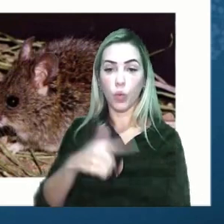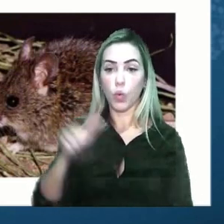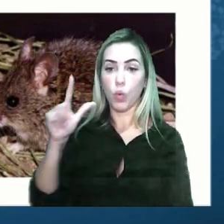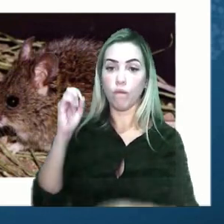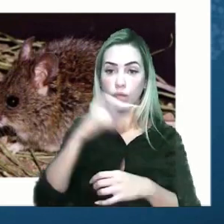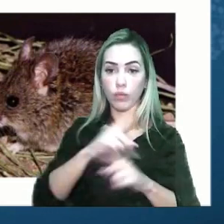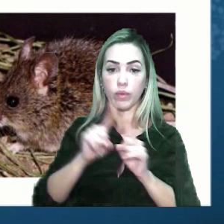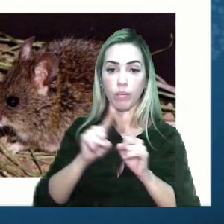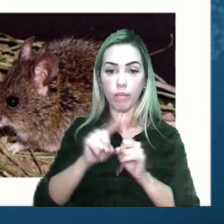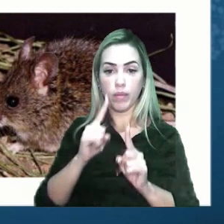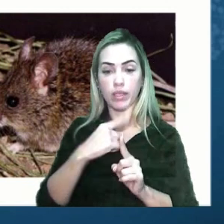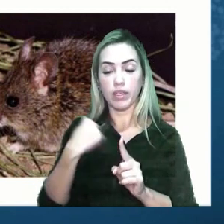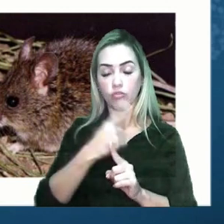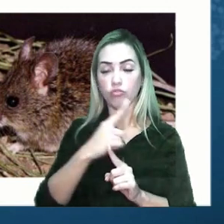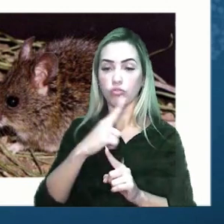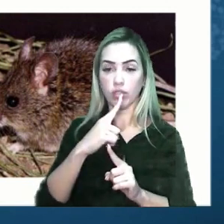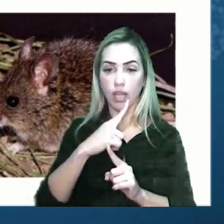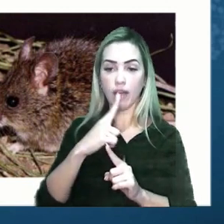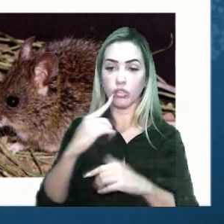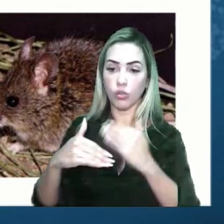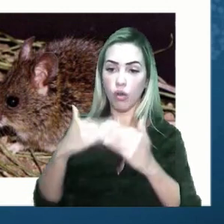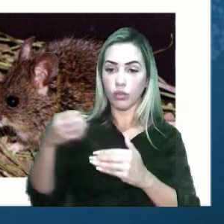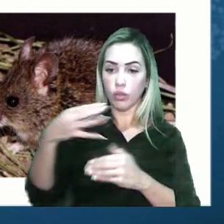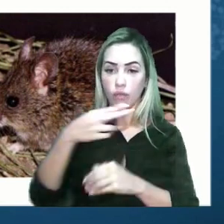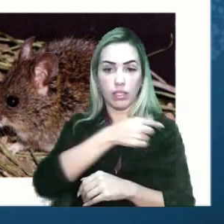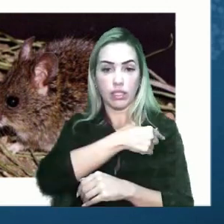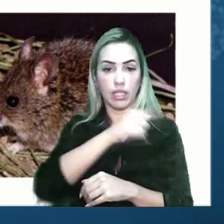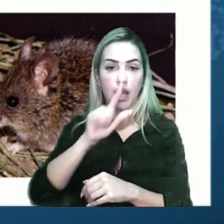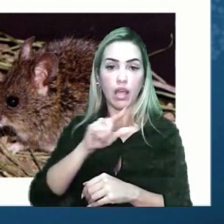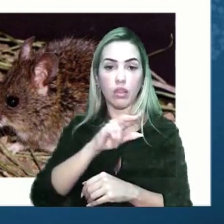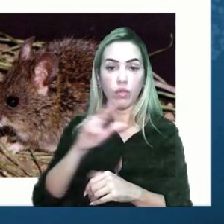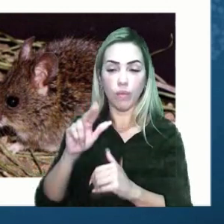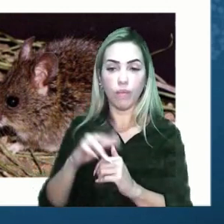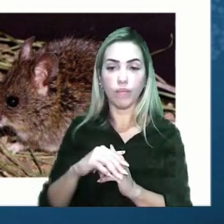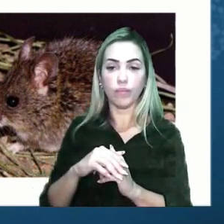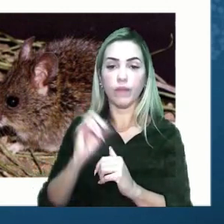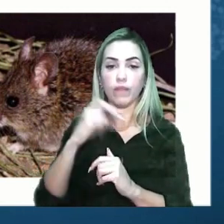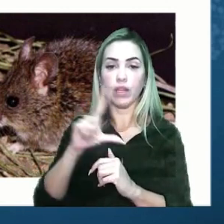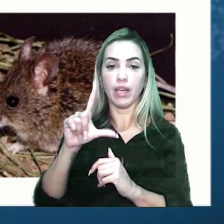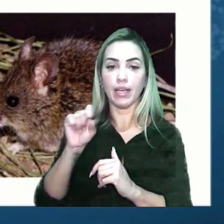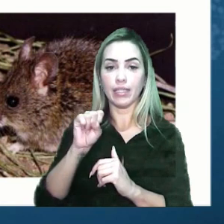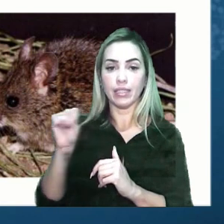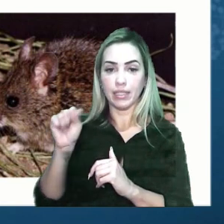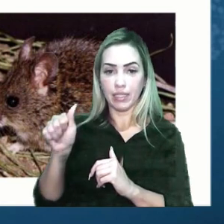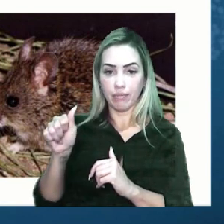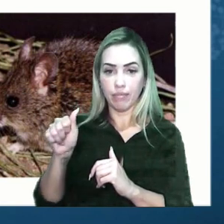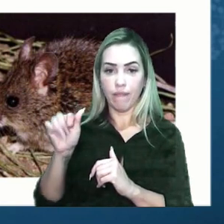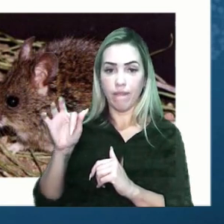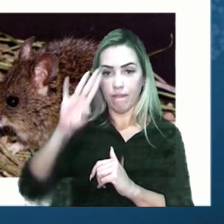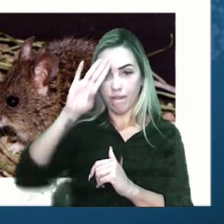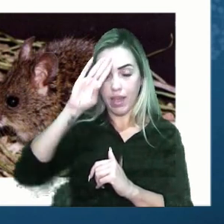gente está desenvolvendo uma vacina, que é o vírus Lassa, da febre